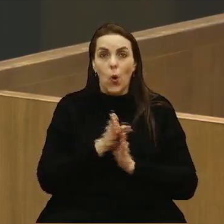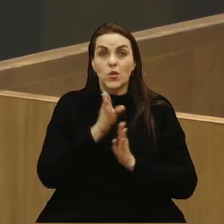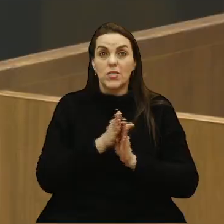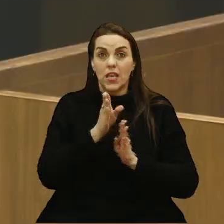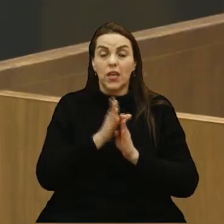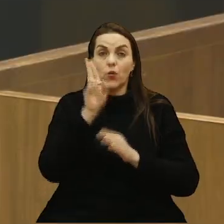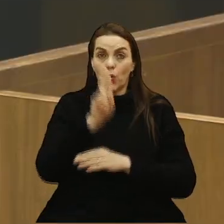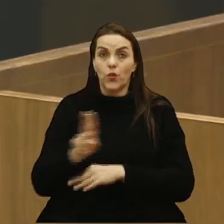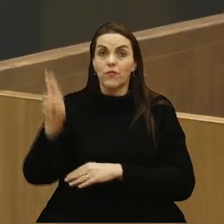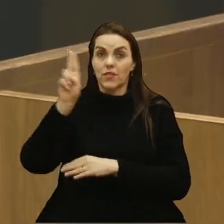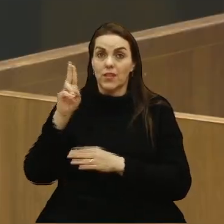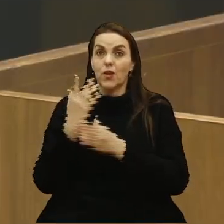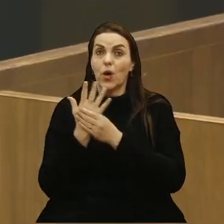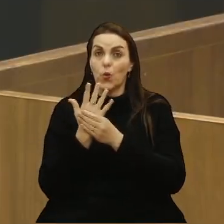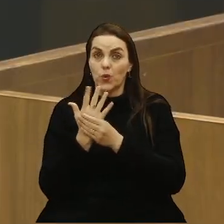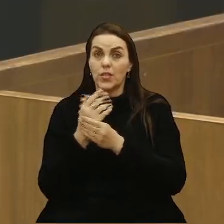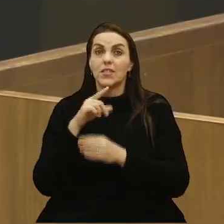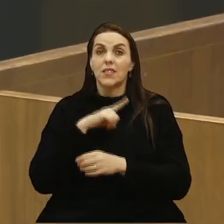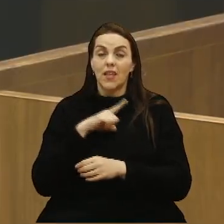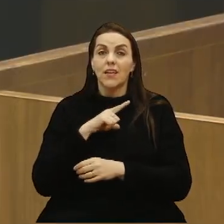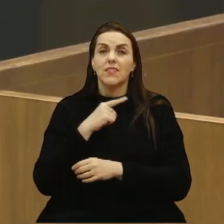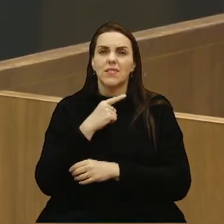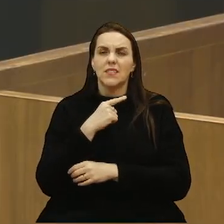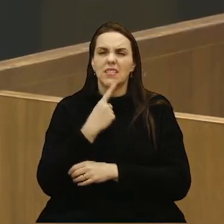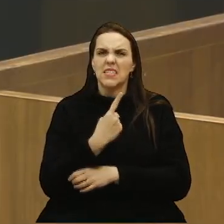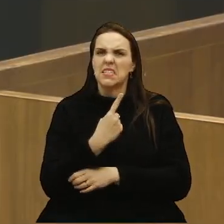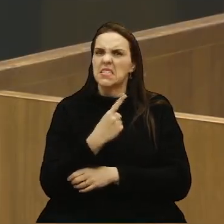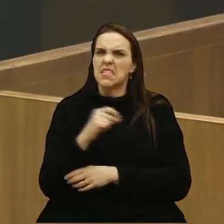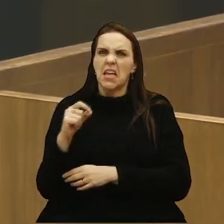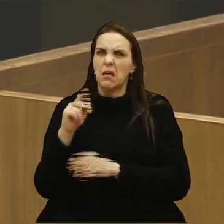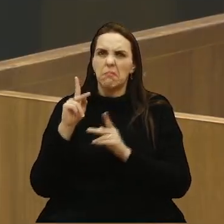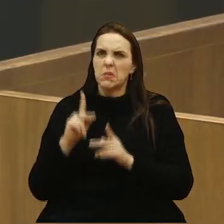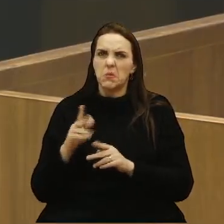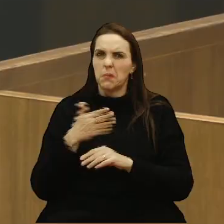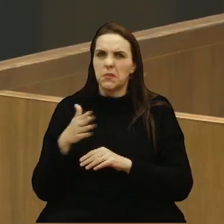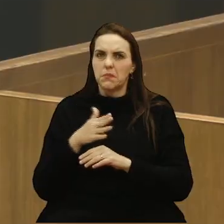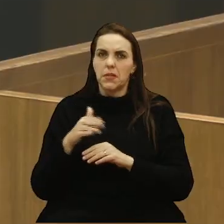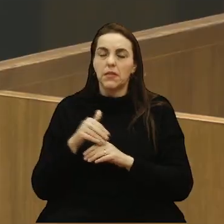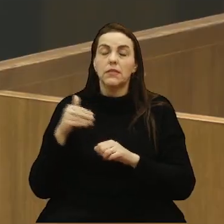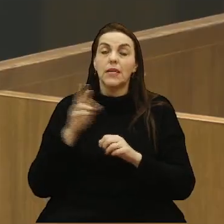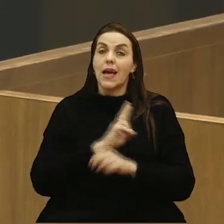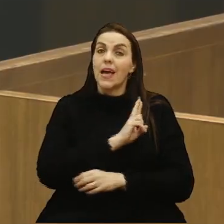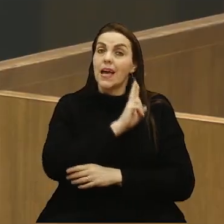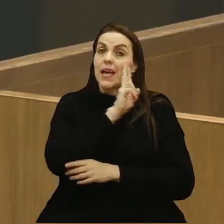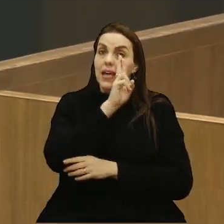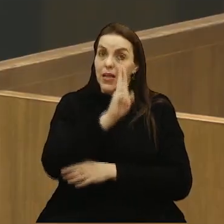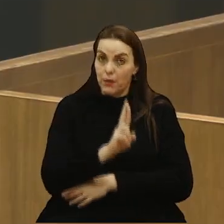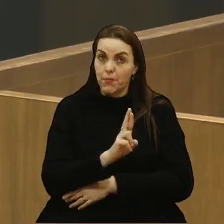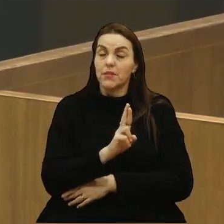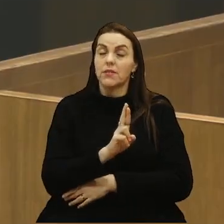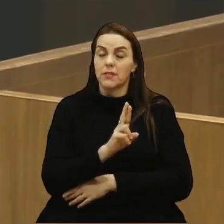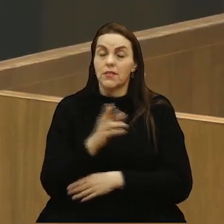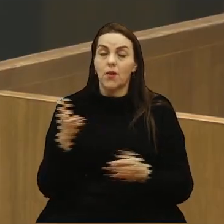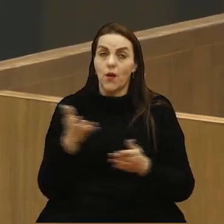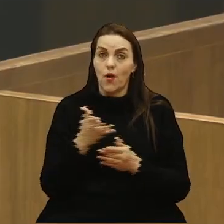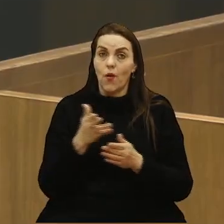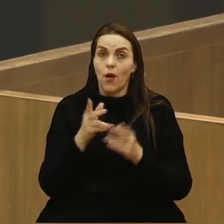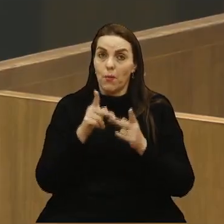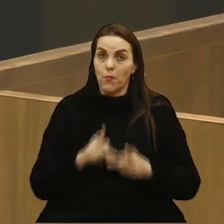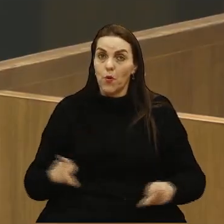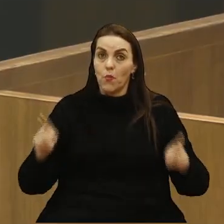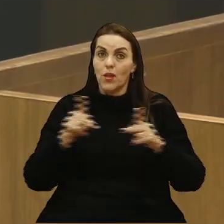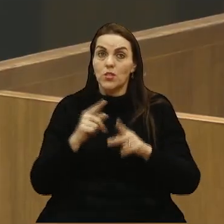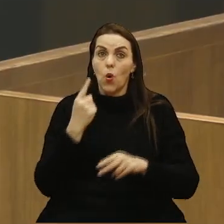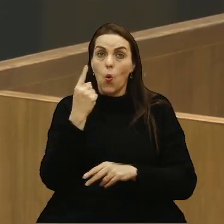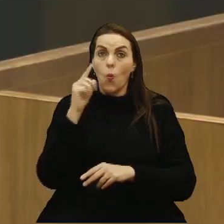da URGS, que tem 100 e poucos membros, estão representando nesse momento uma população de mais de 1